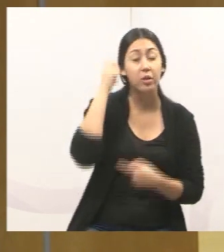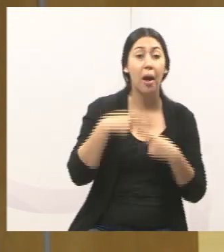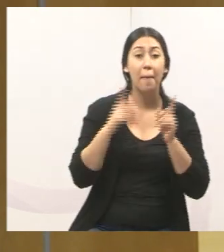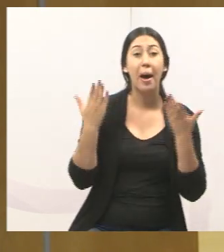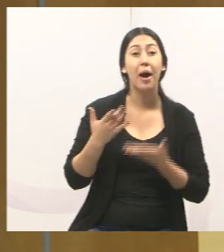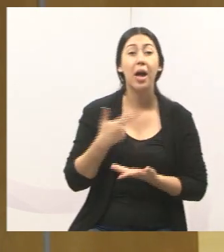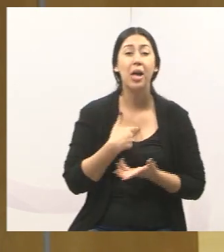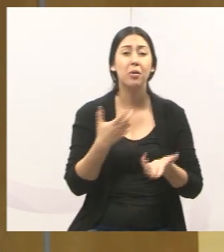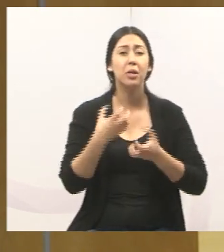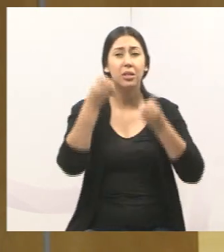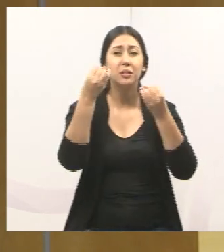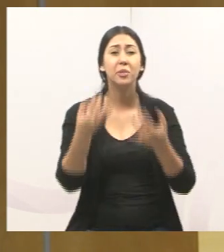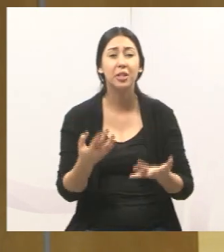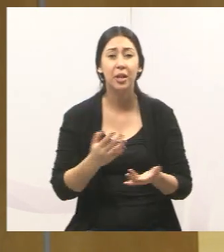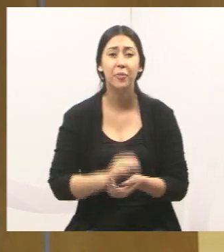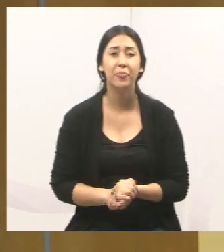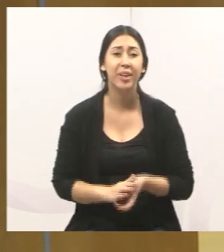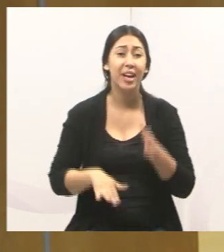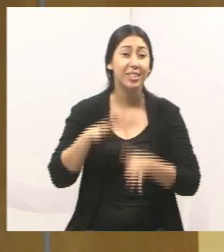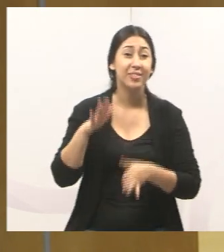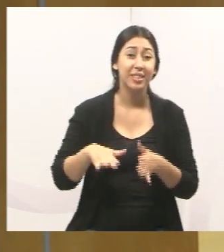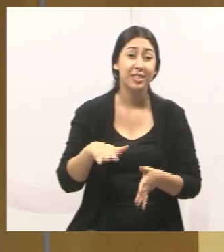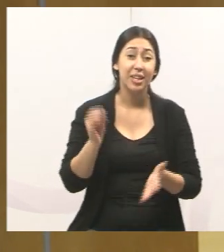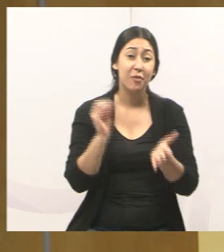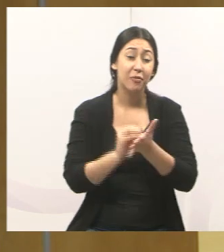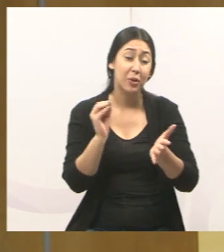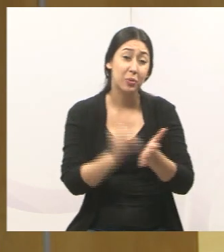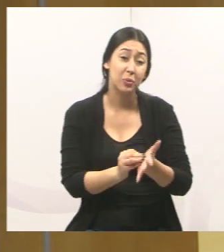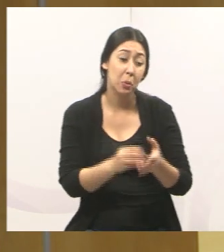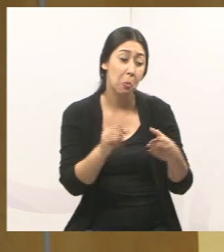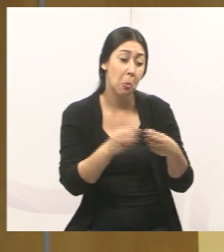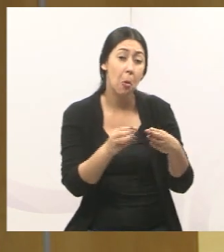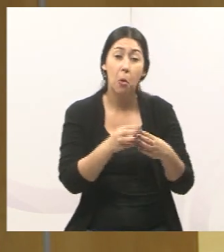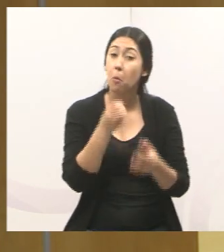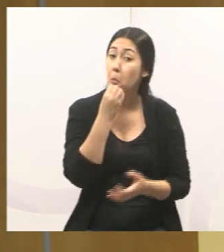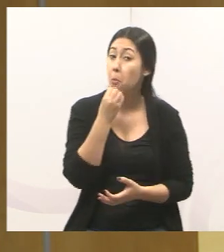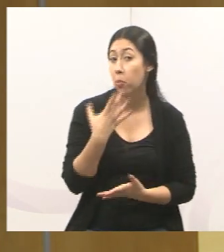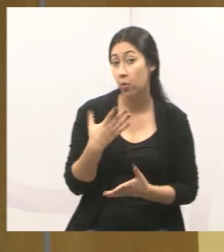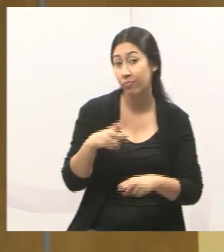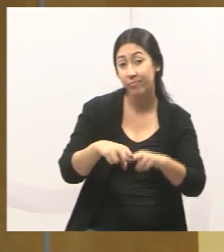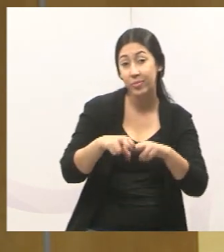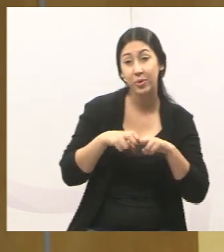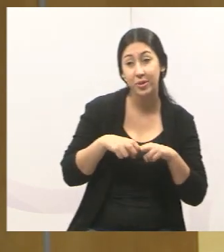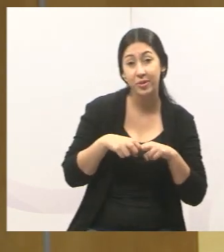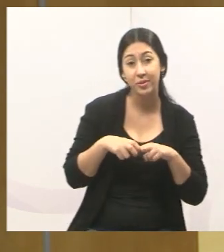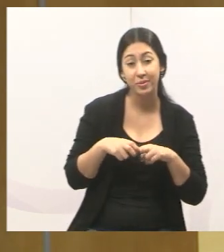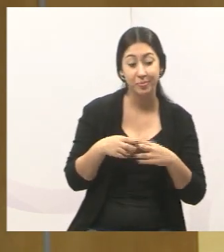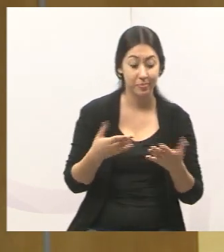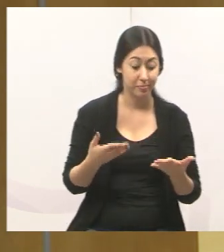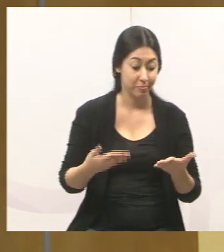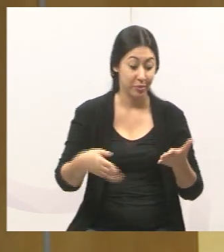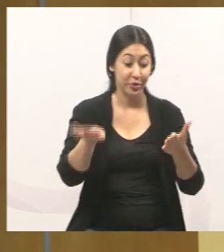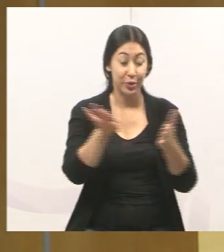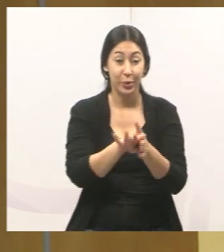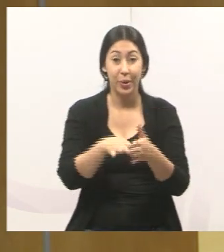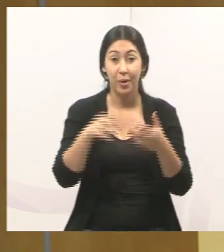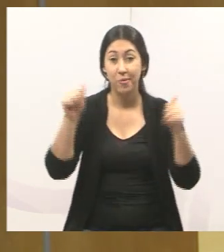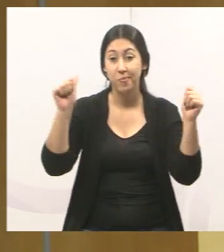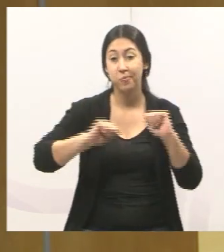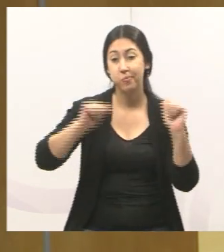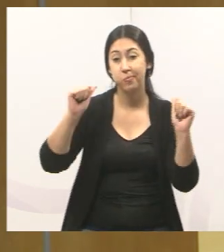tenha sido aí mal assessorado por alguns setores, e por isso que se chegou até esse